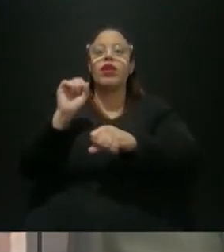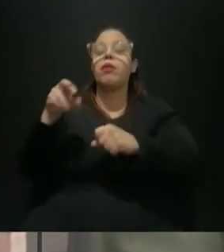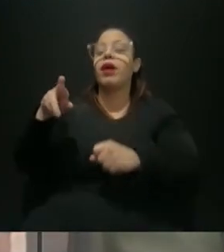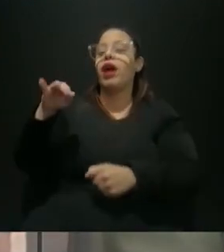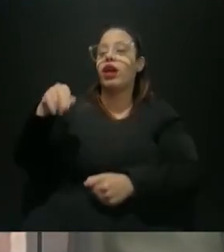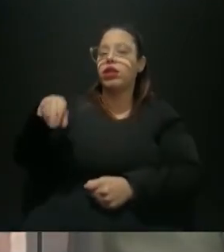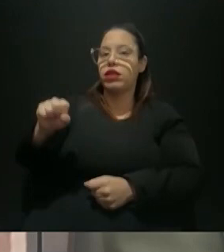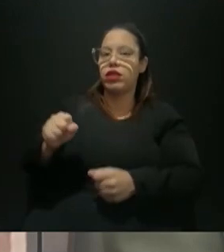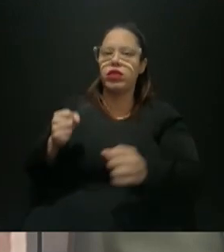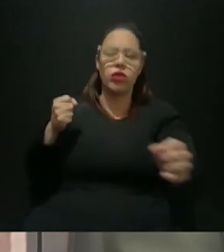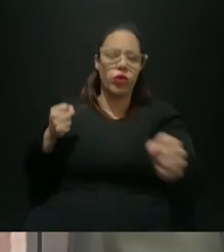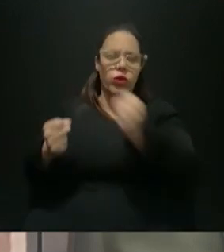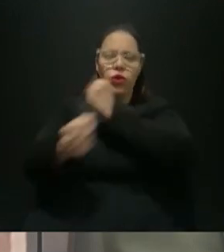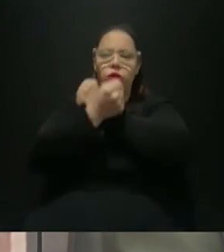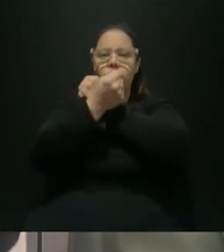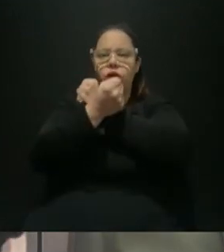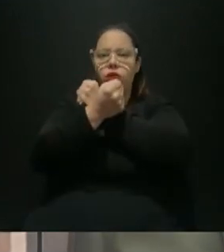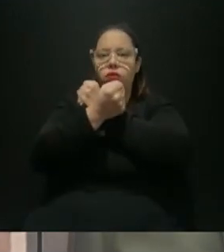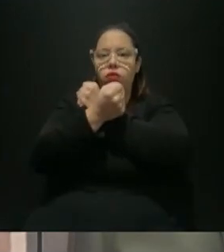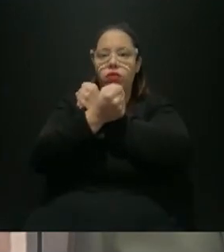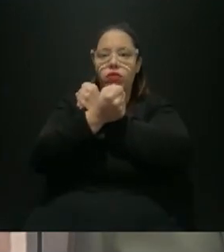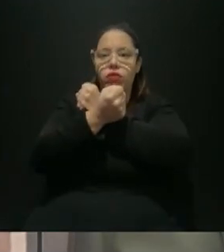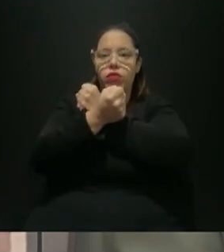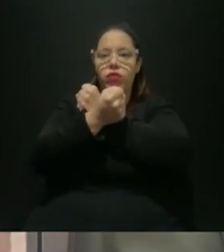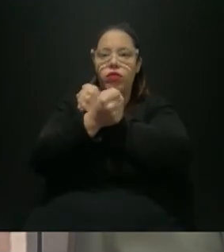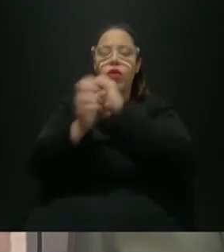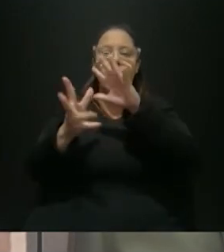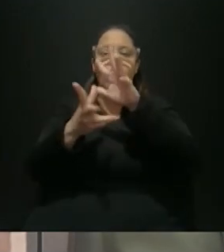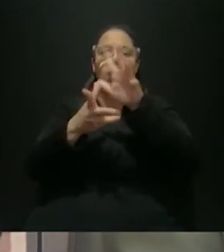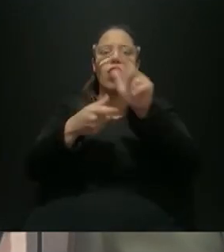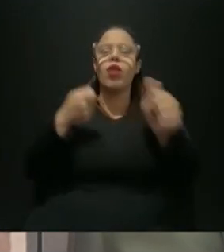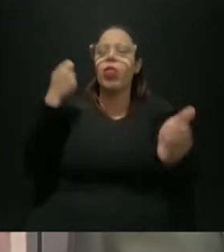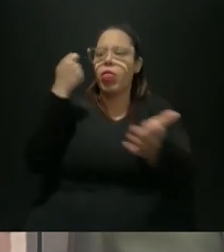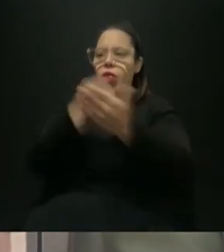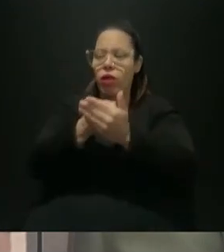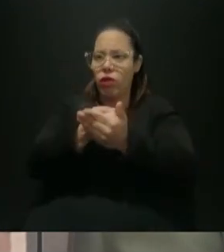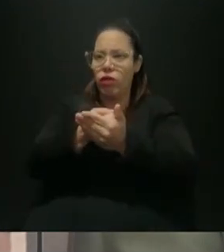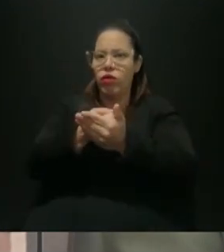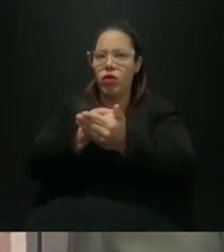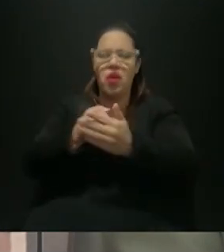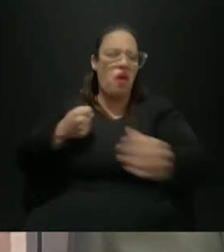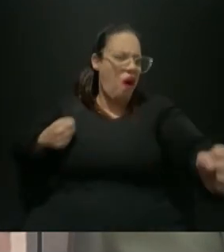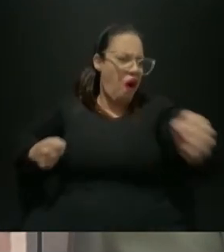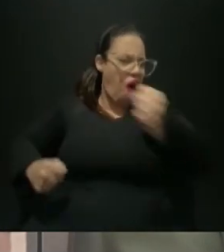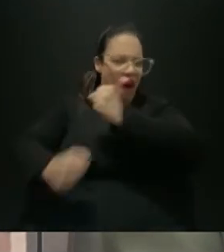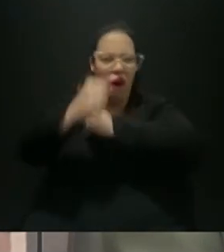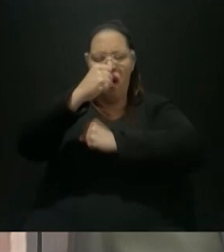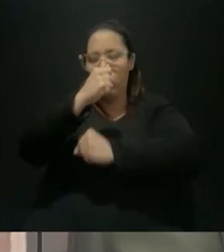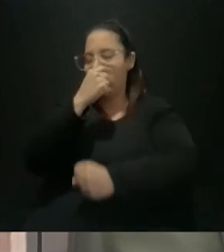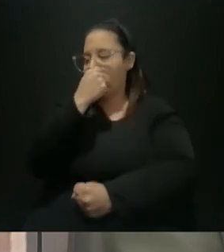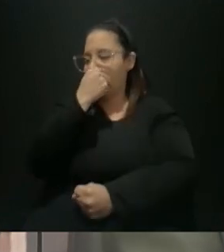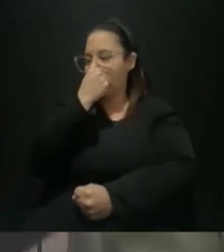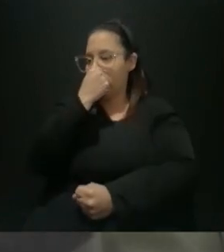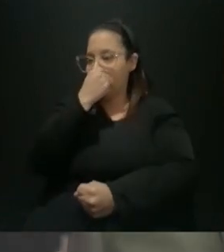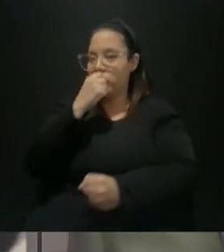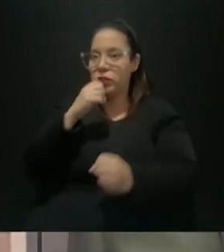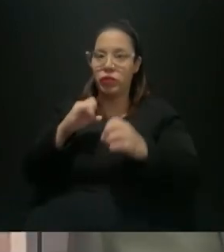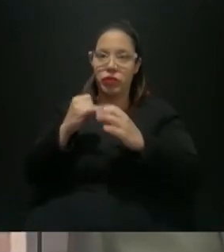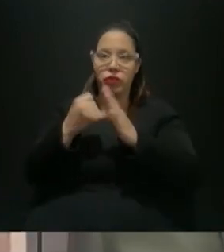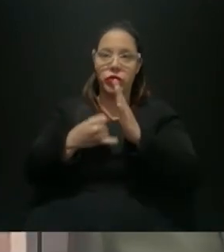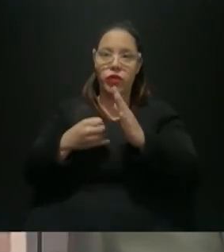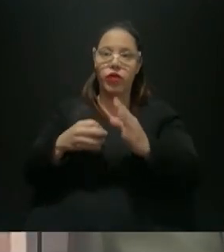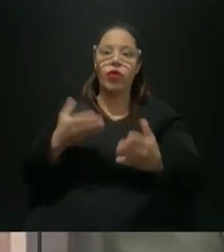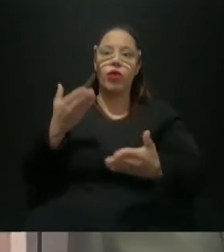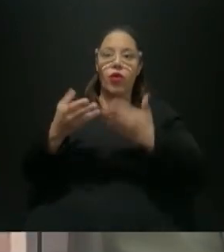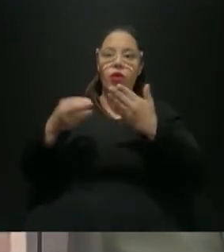no mundo, quem defendeu e quem enfrentou também a indústria da fórmula, que é o Martins, quando fala